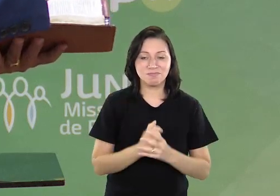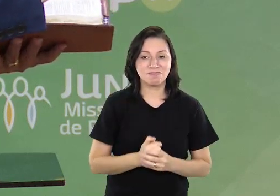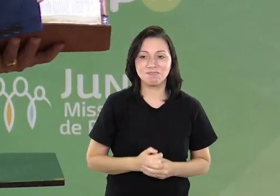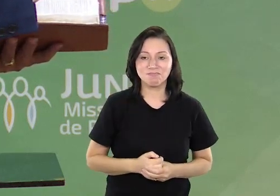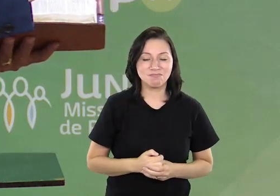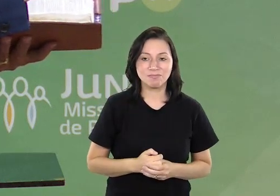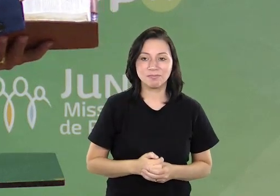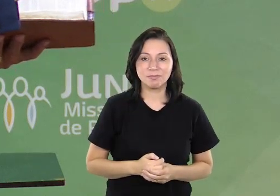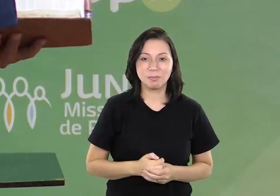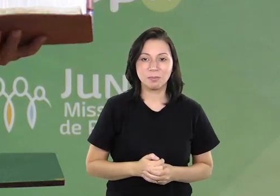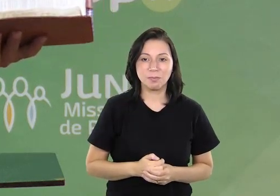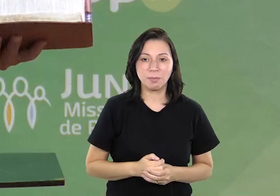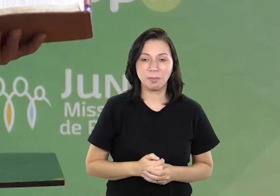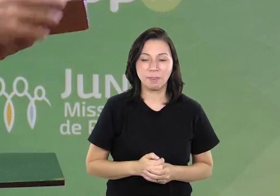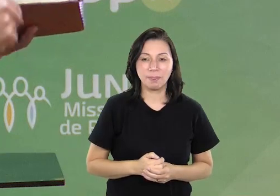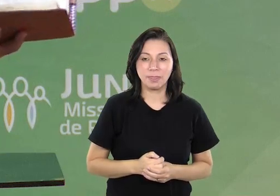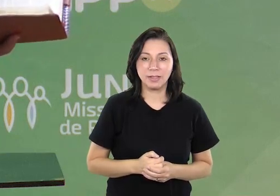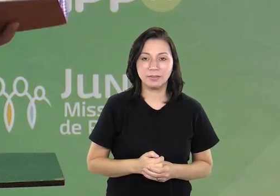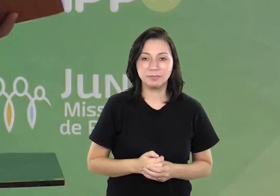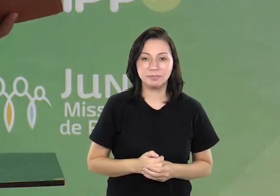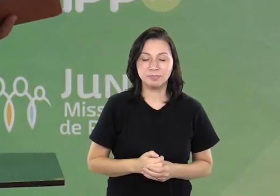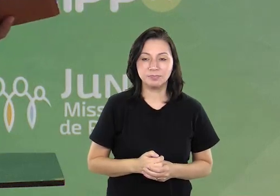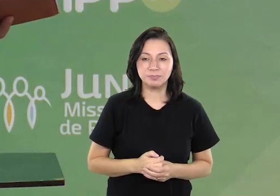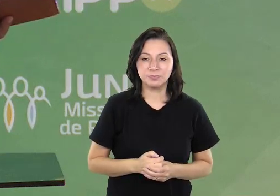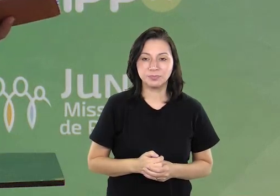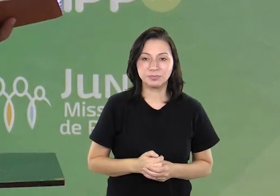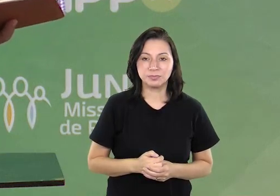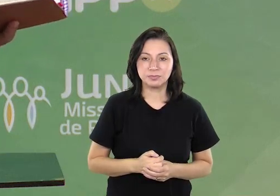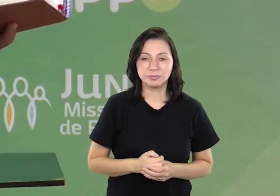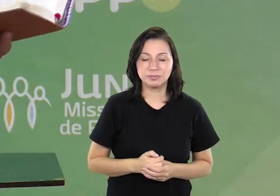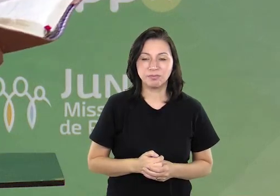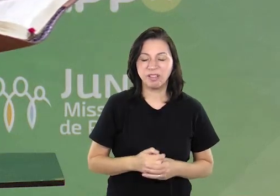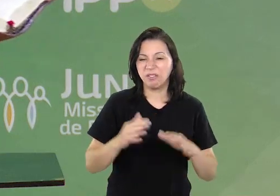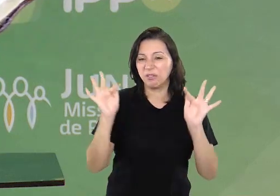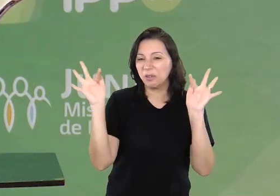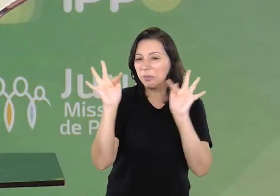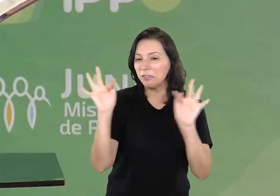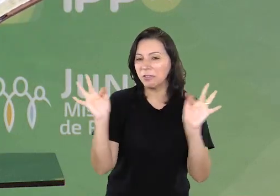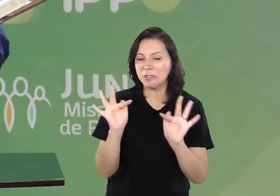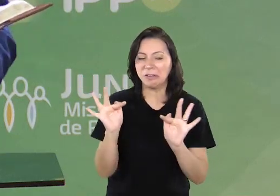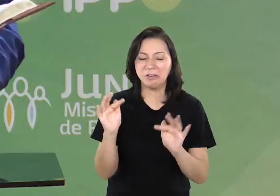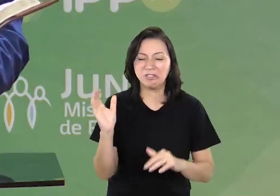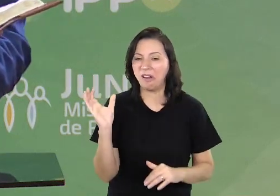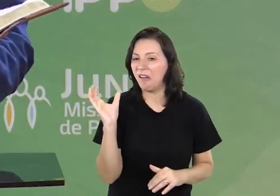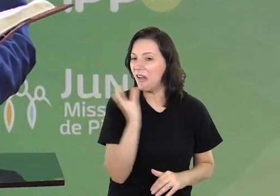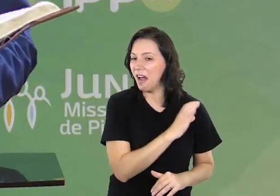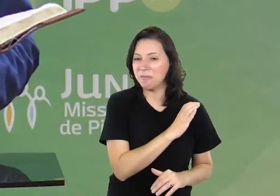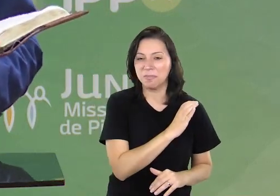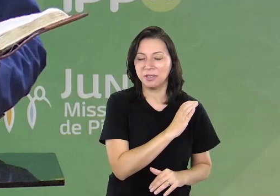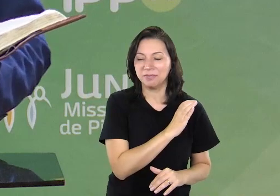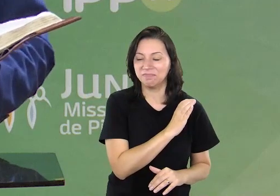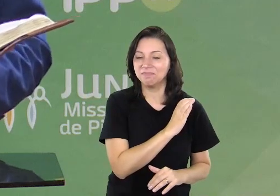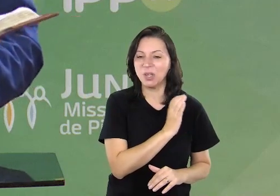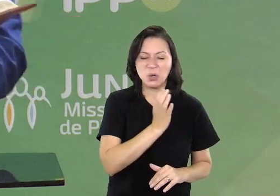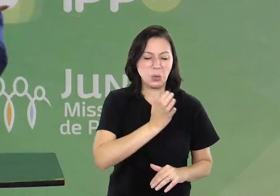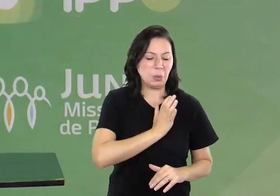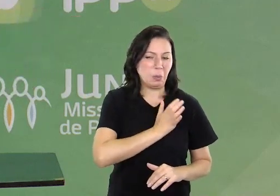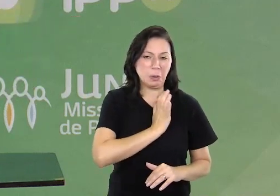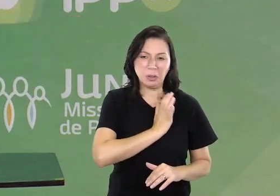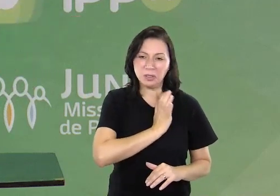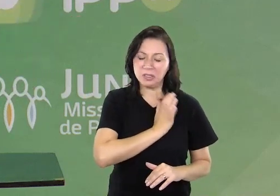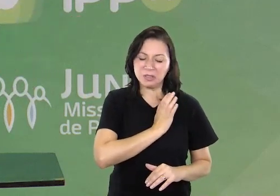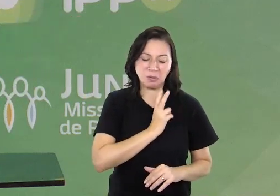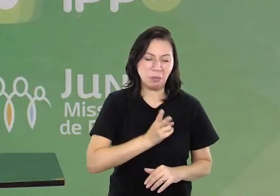vapor uma neblina que foi embora então ele vai procurar felicidade numa outra fonte onde